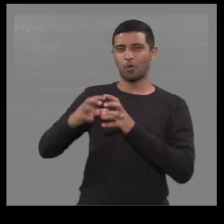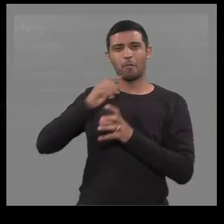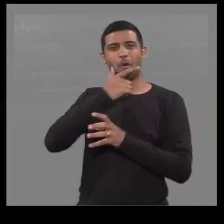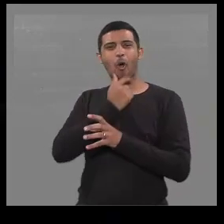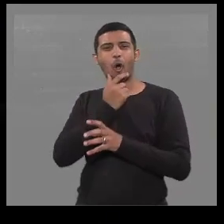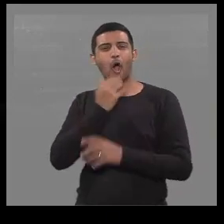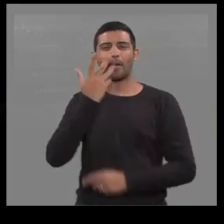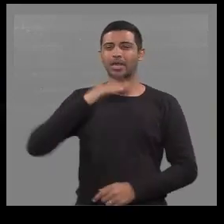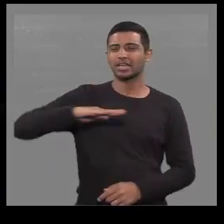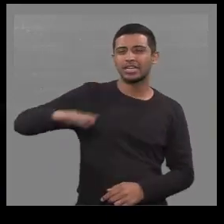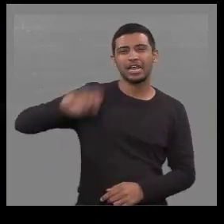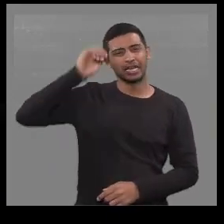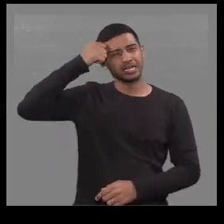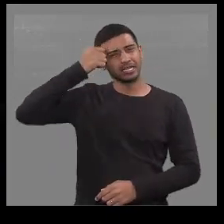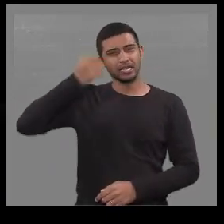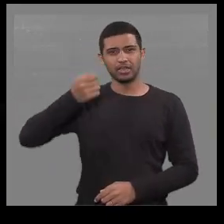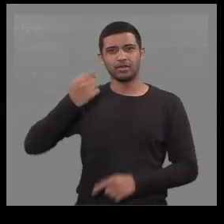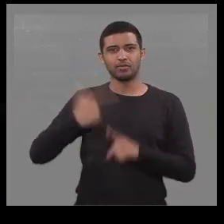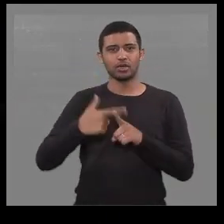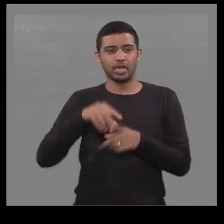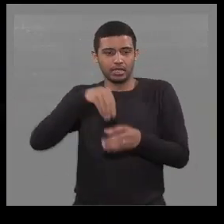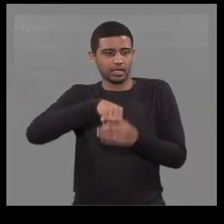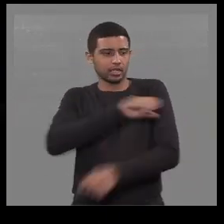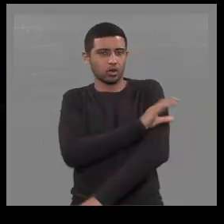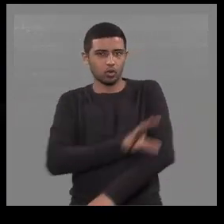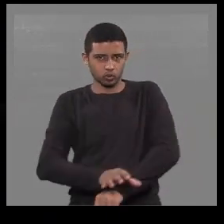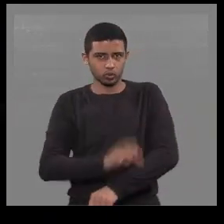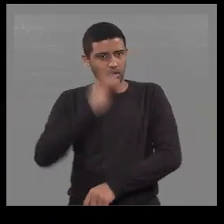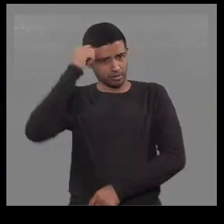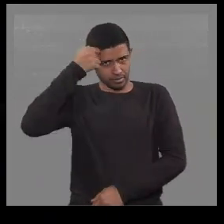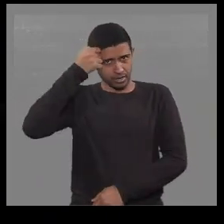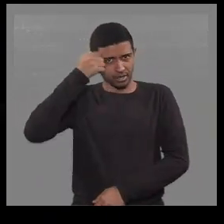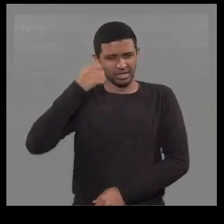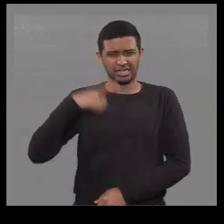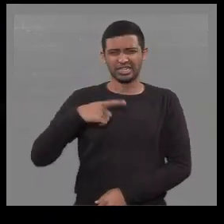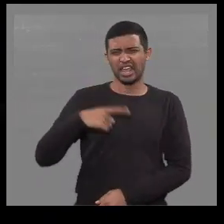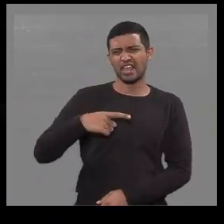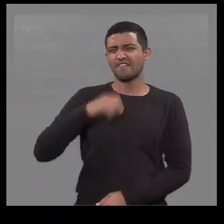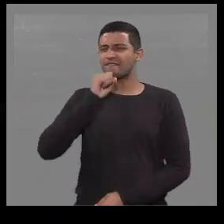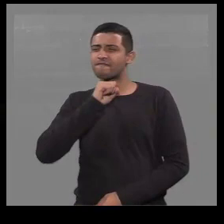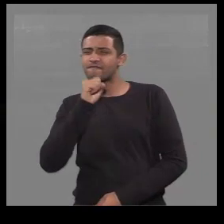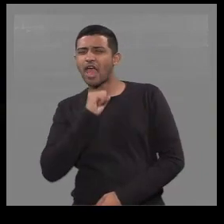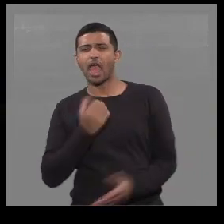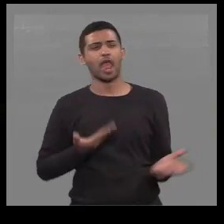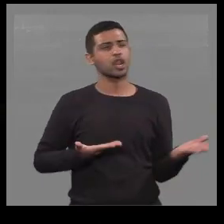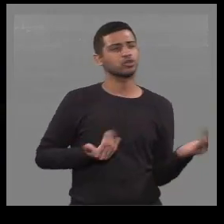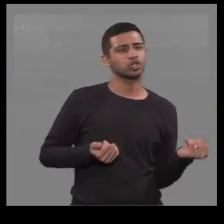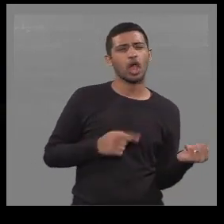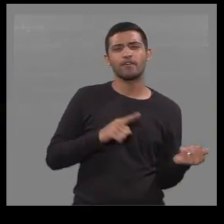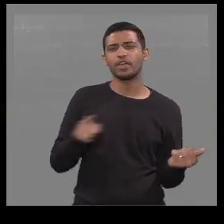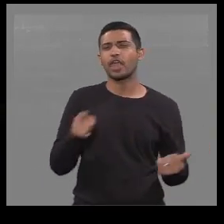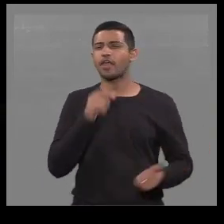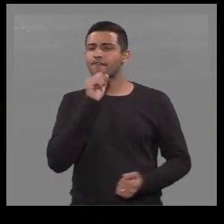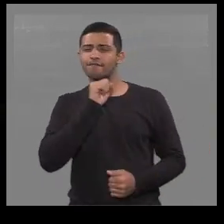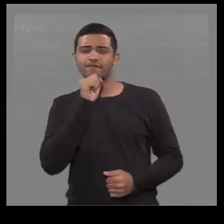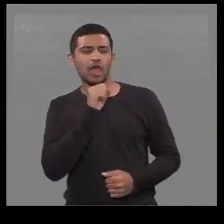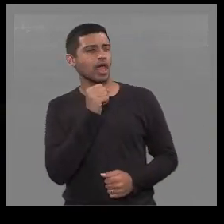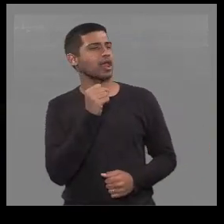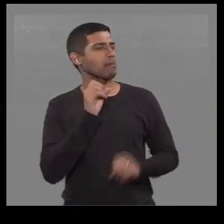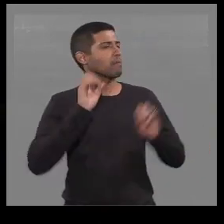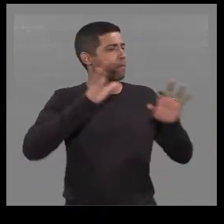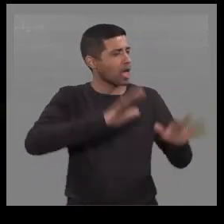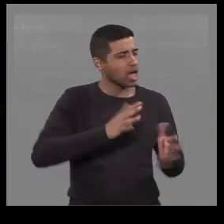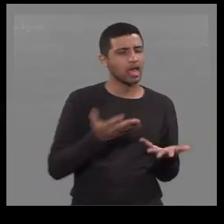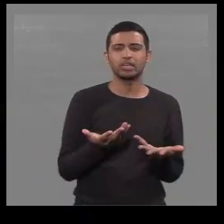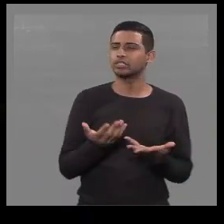os nossos homens negros, nossas crianças, porque dentro da nossa cultura, os mais velhos e os mais novos, a bênção aos meus mais